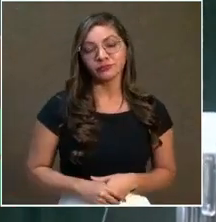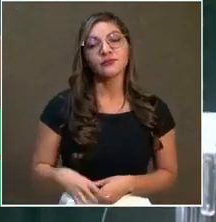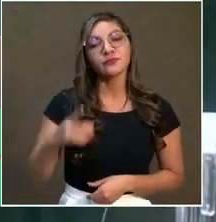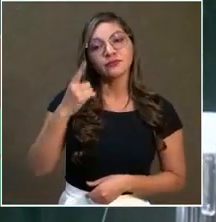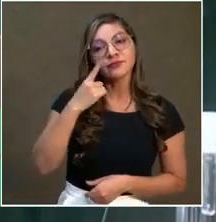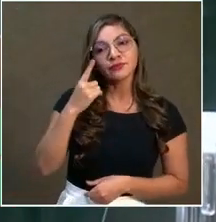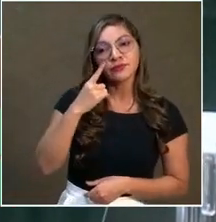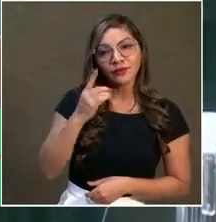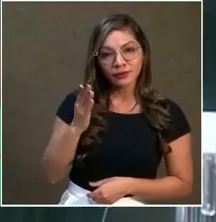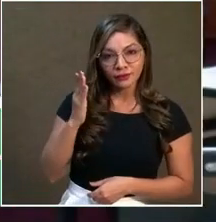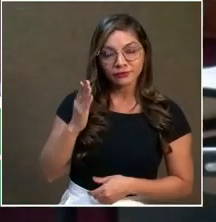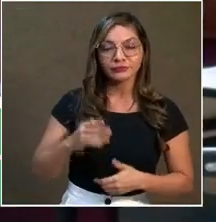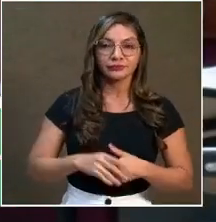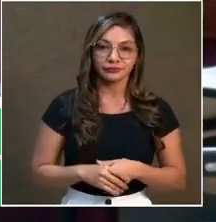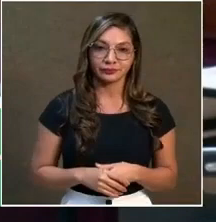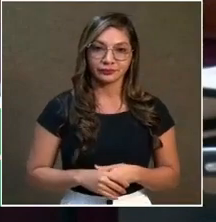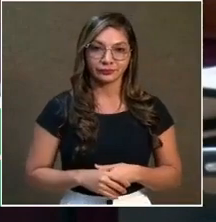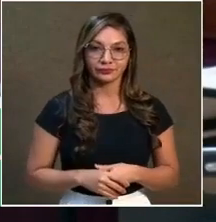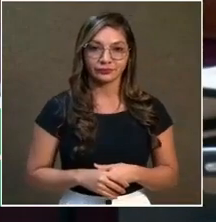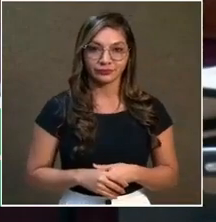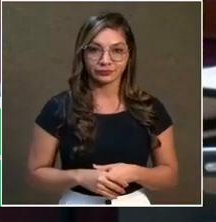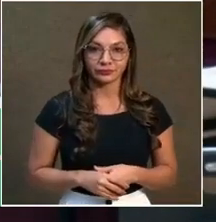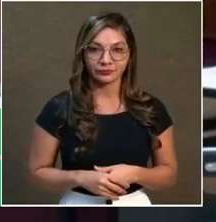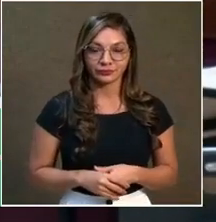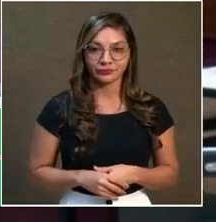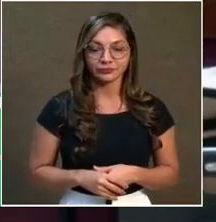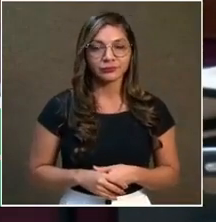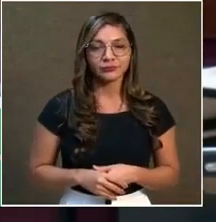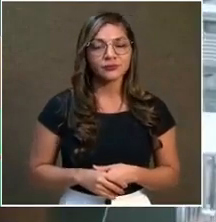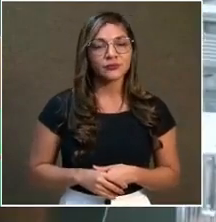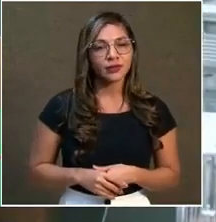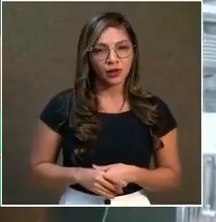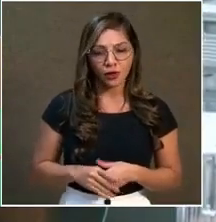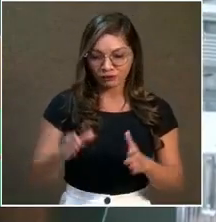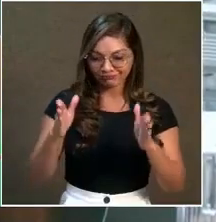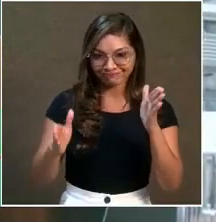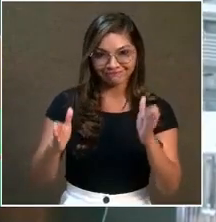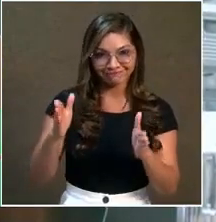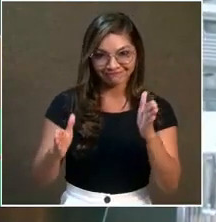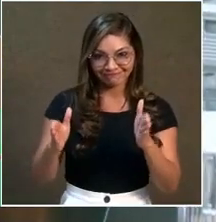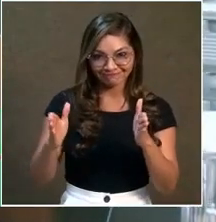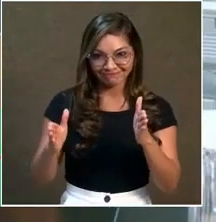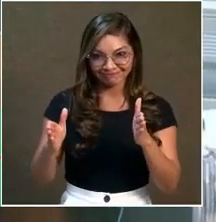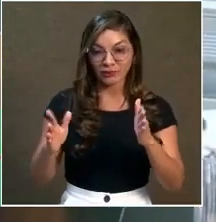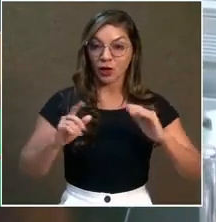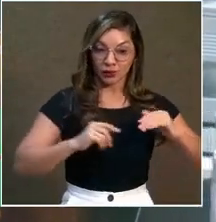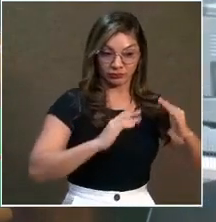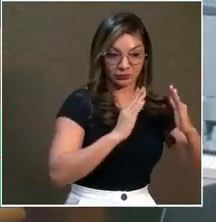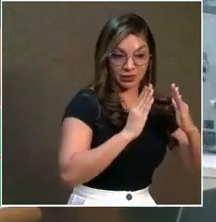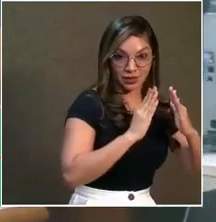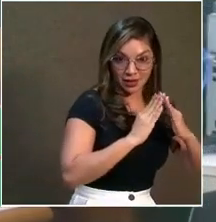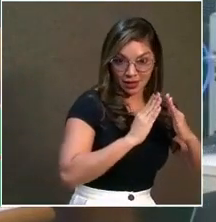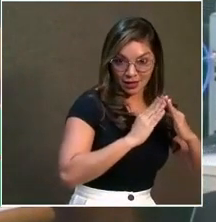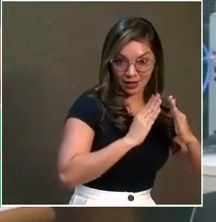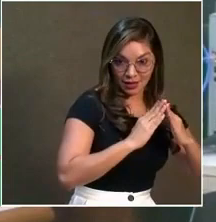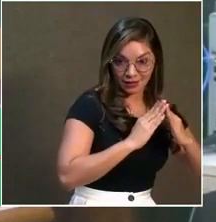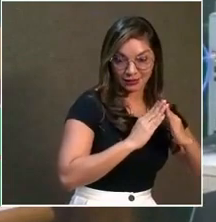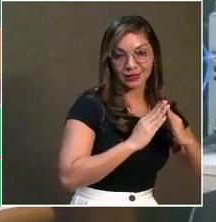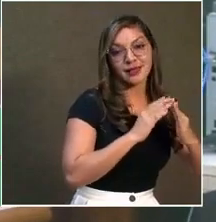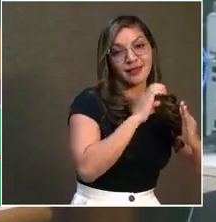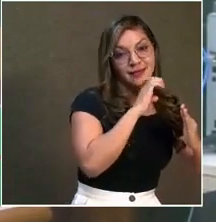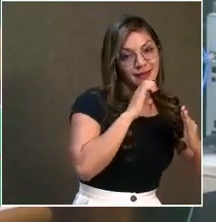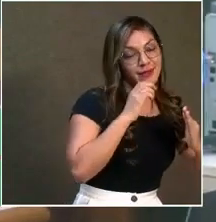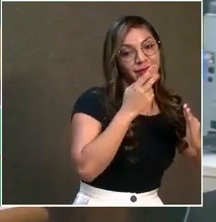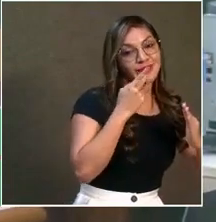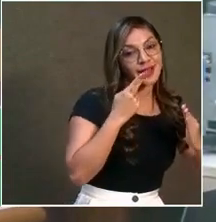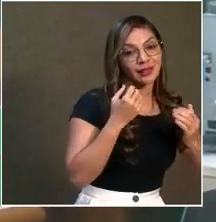Vejam só. Deixa aí primeiro. O que aconteceu? Naquele momento que ela saiu da casa do pai, conversou com ele